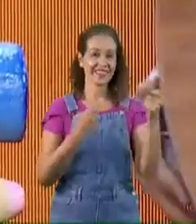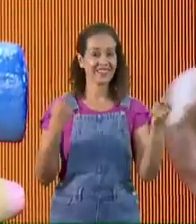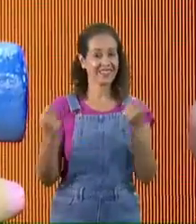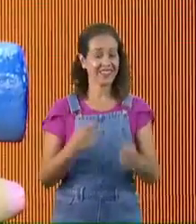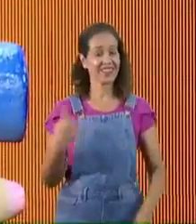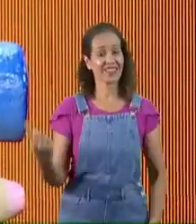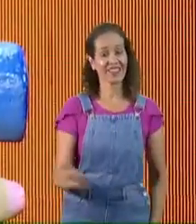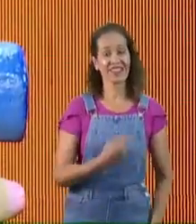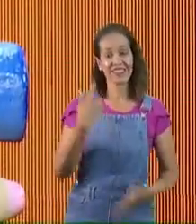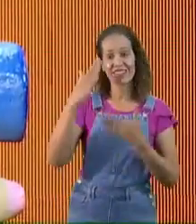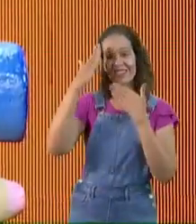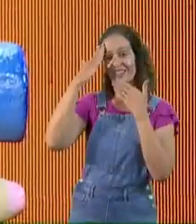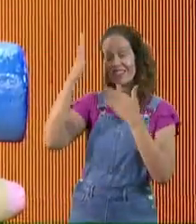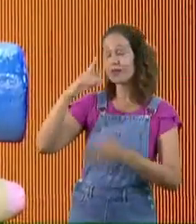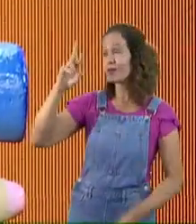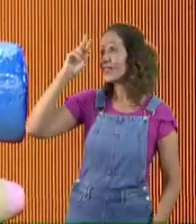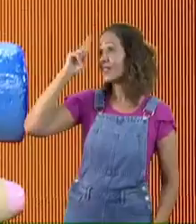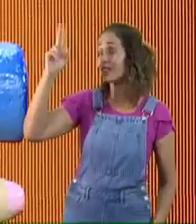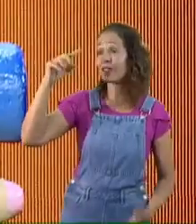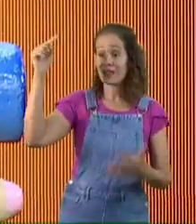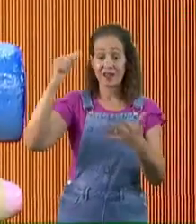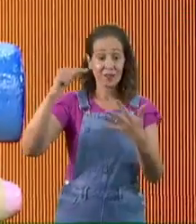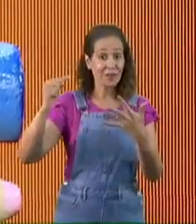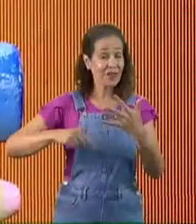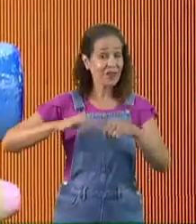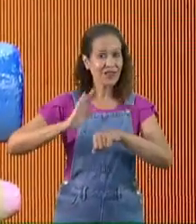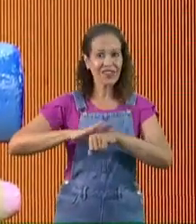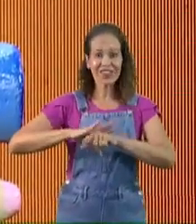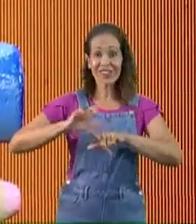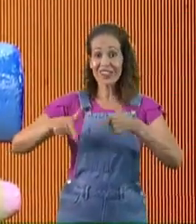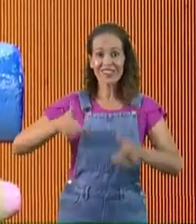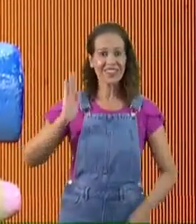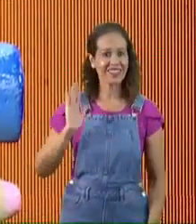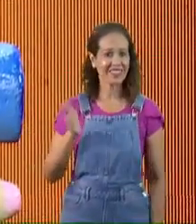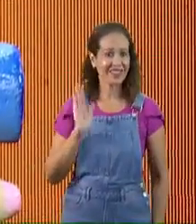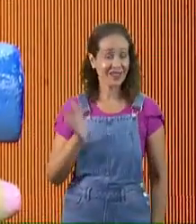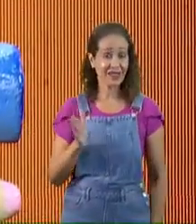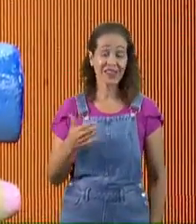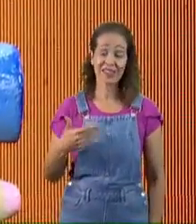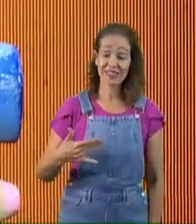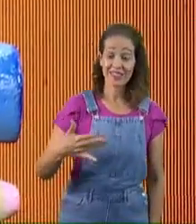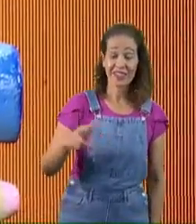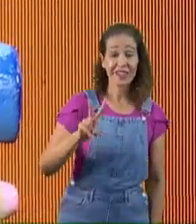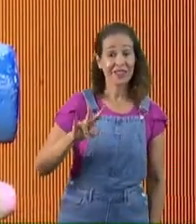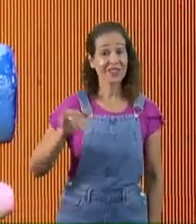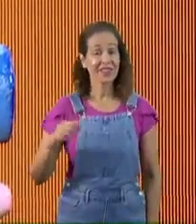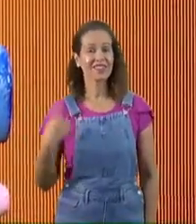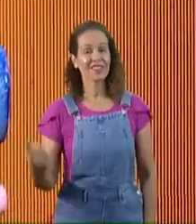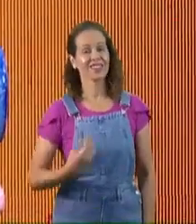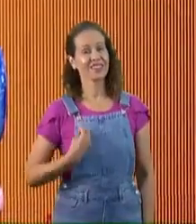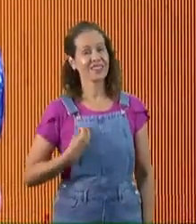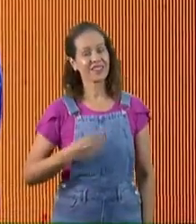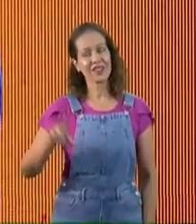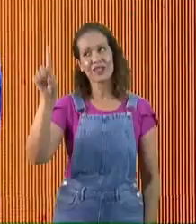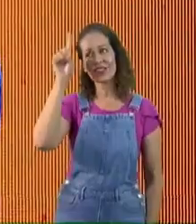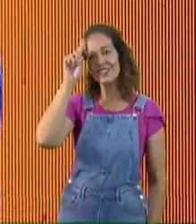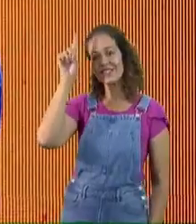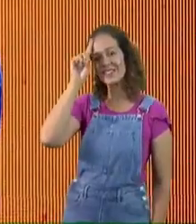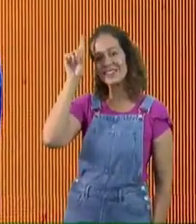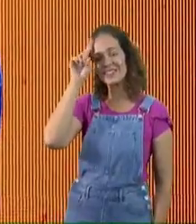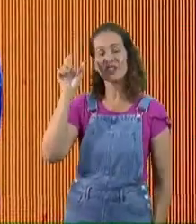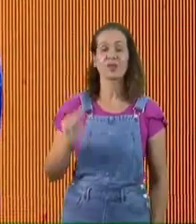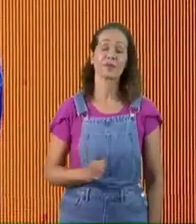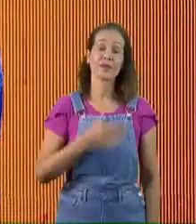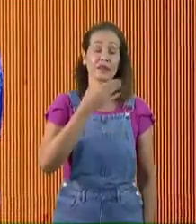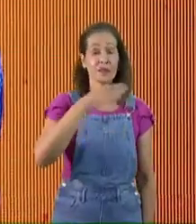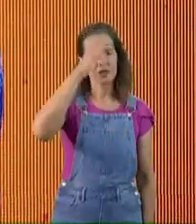Agradecemos ao Senhor por tudo que Ele fez, né, por tudo que Ele fez e faz na nossa vida todos os dias. E o tio